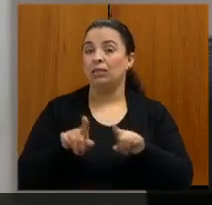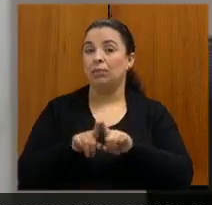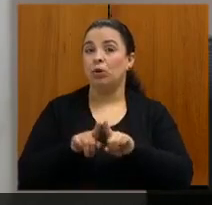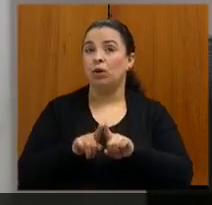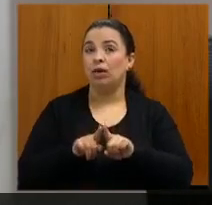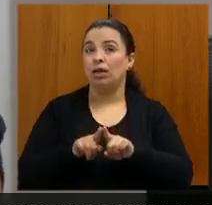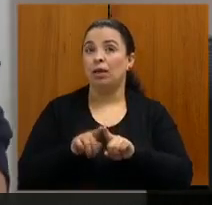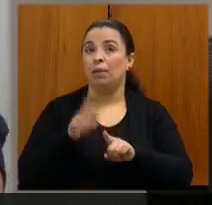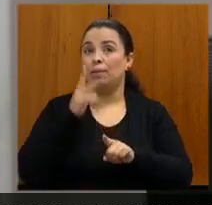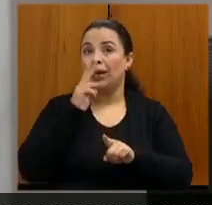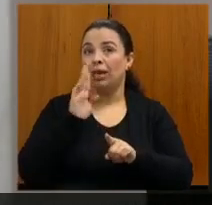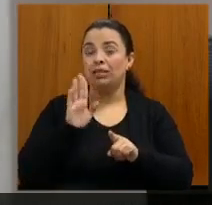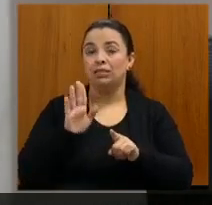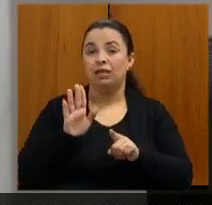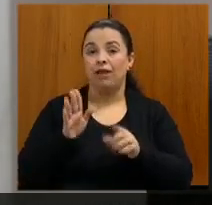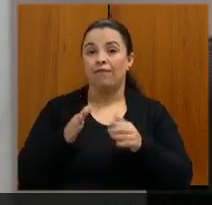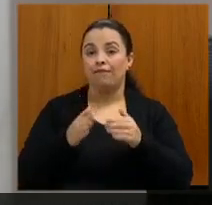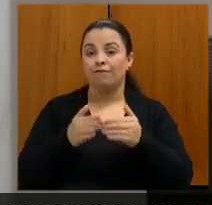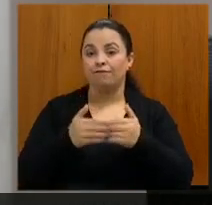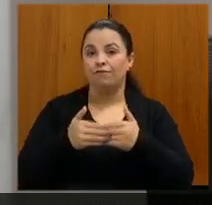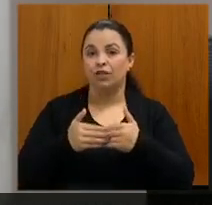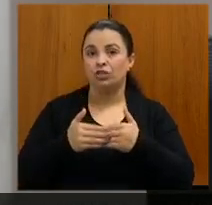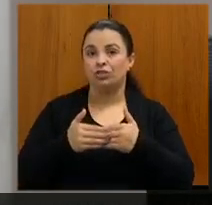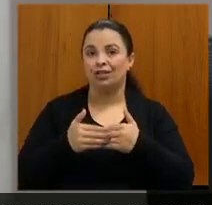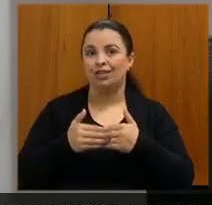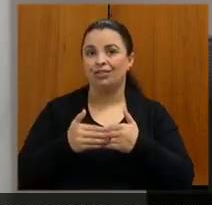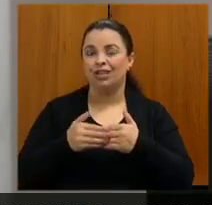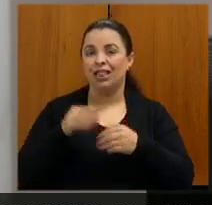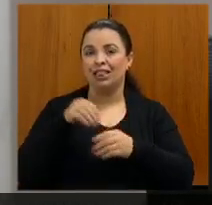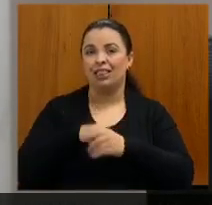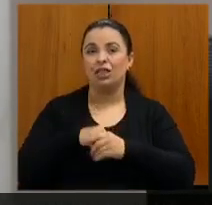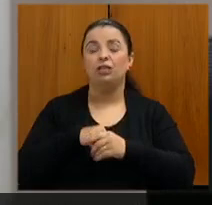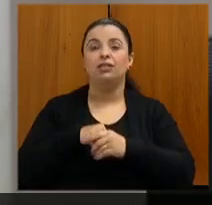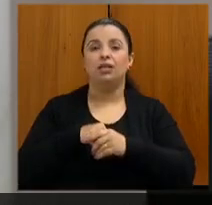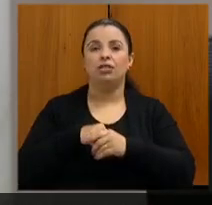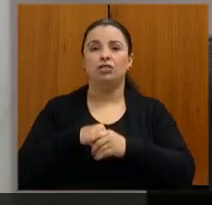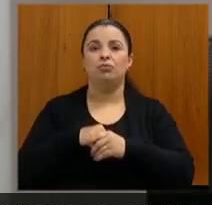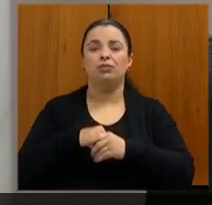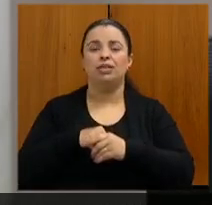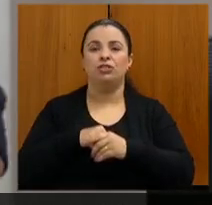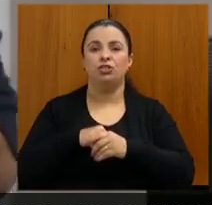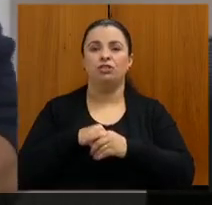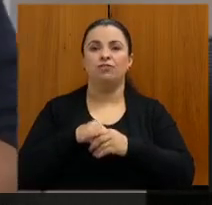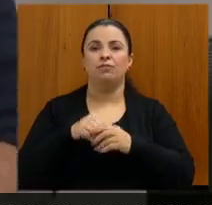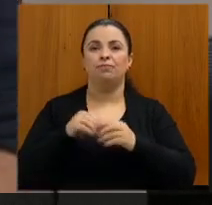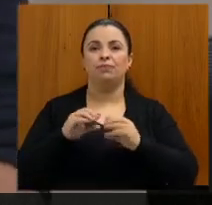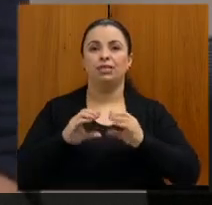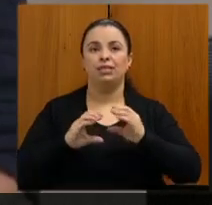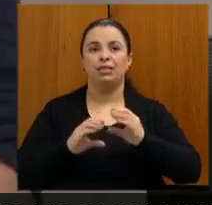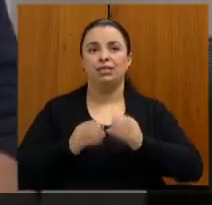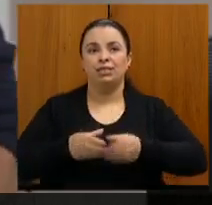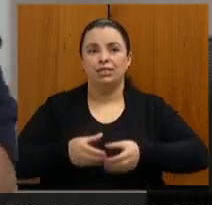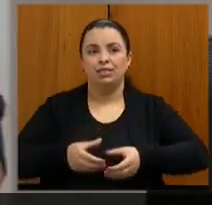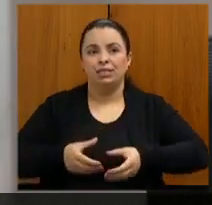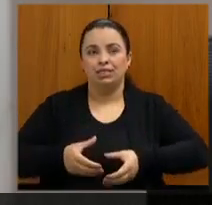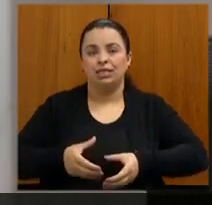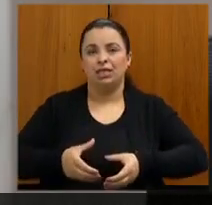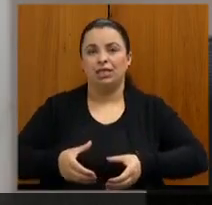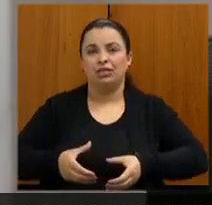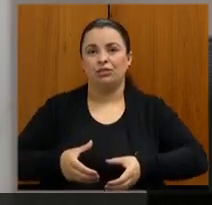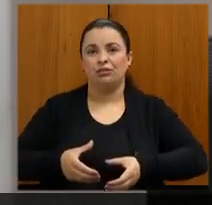entre quatro paredes na cidade administrativa a mesa de negociação não